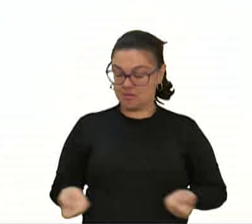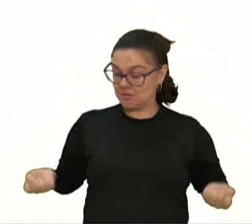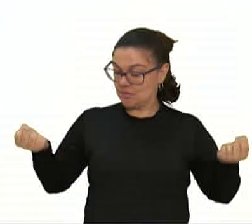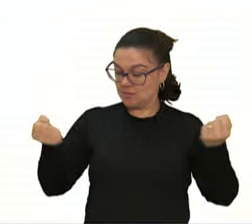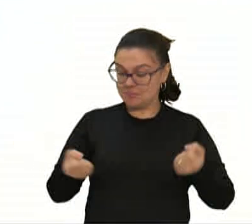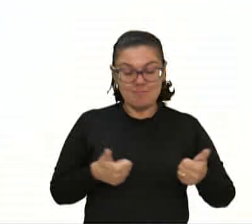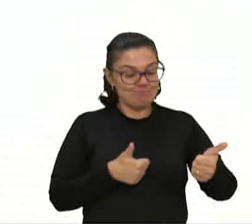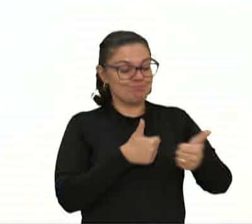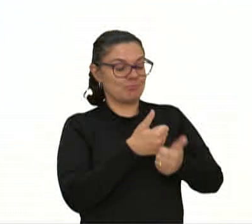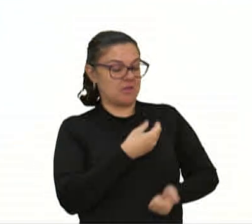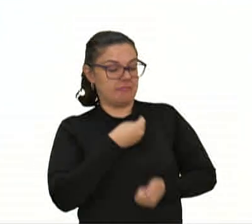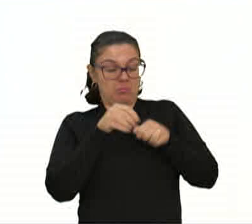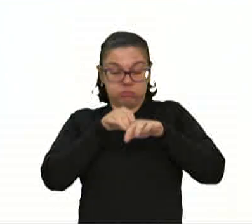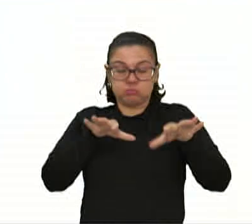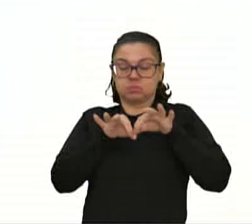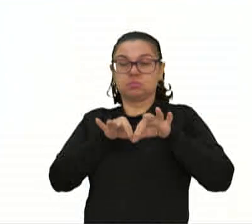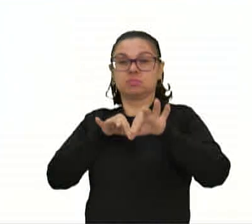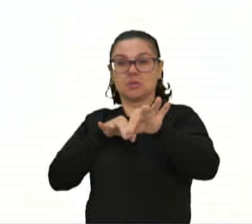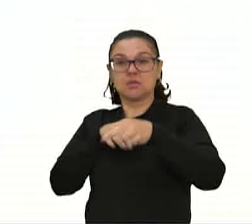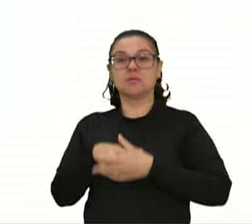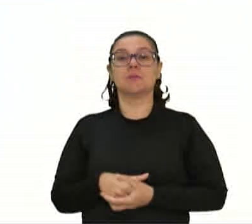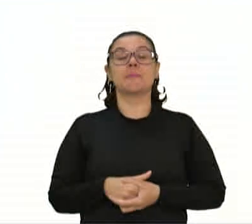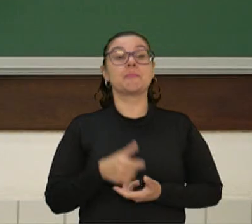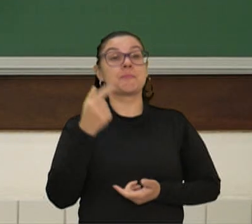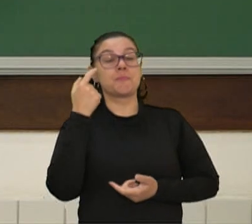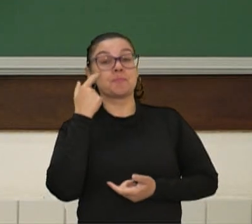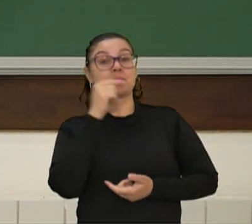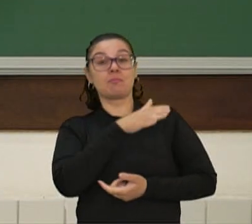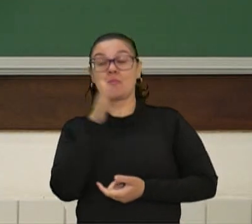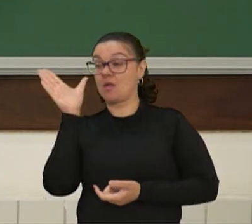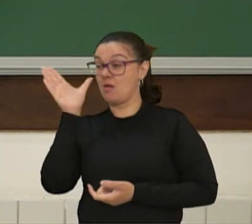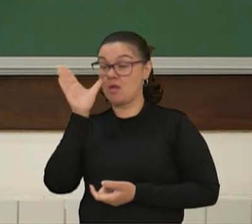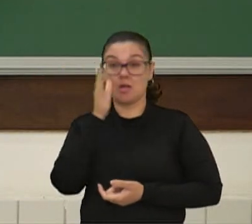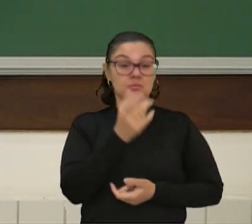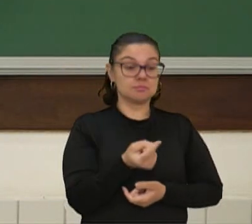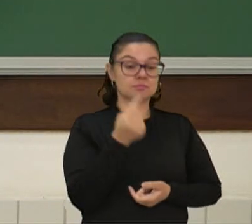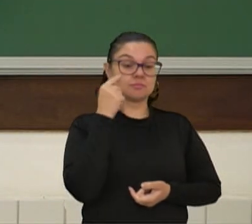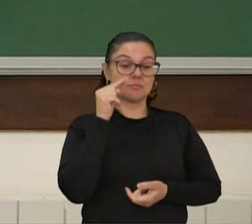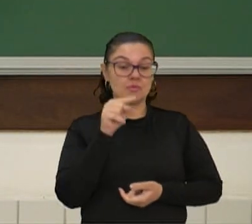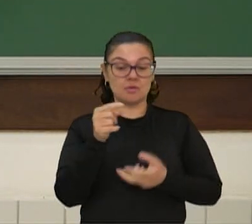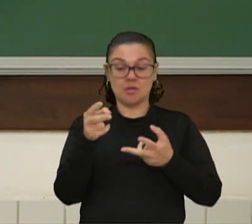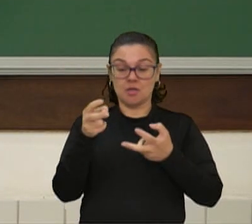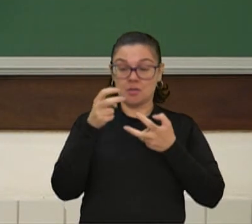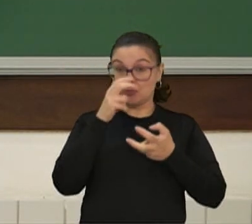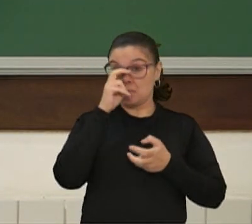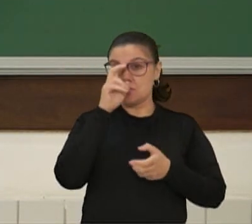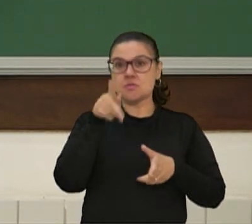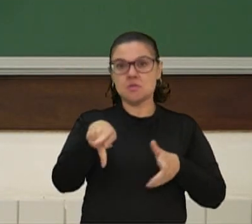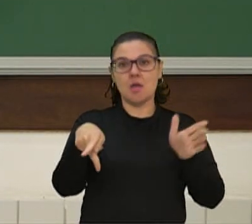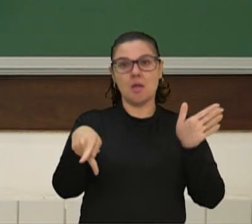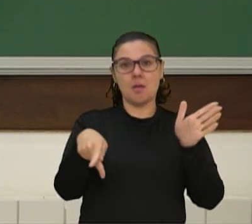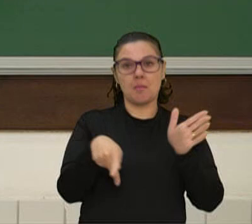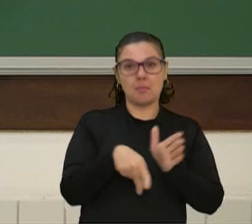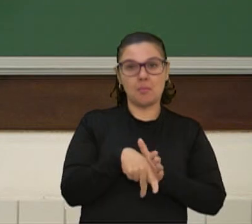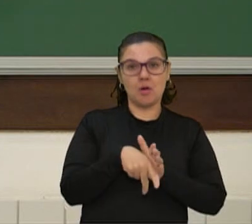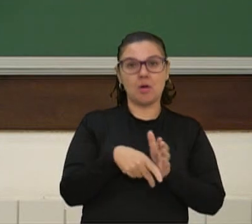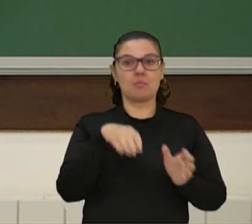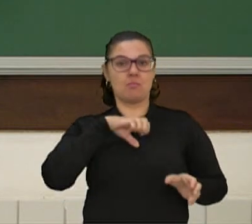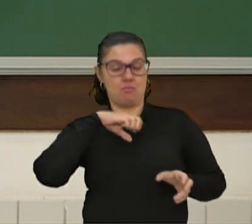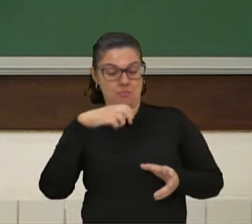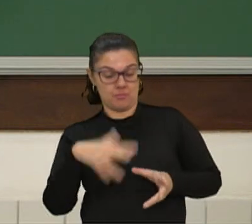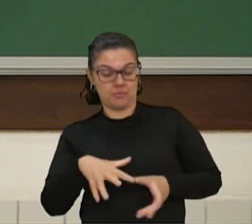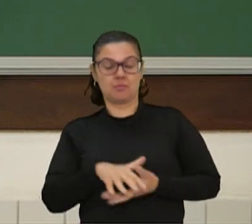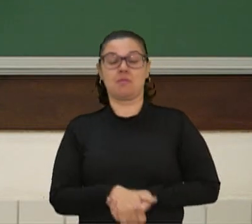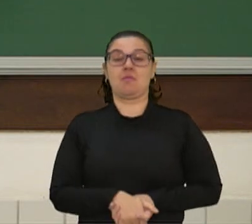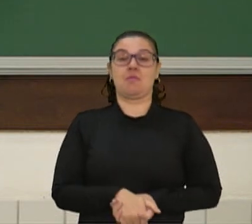curta vida, longo mar. Curioso notar, antes que vocês respondam, que essa é uma tradição ibérica, lusa, de